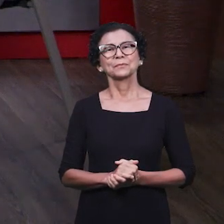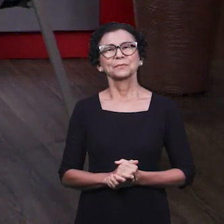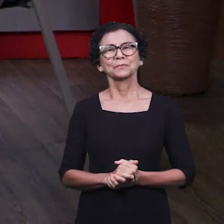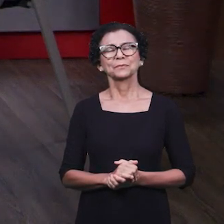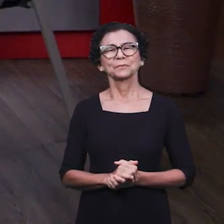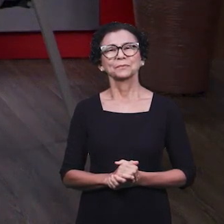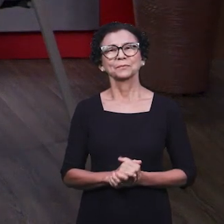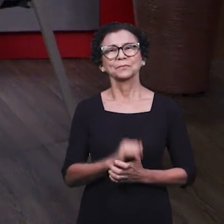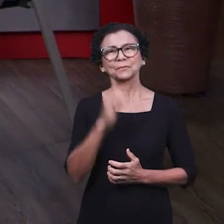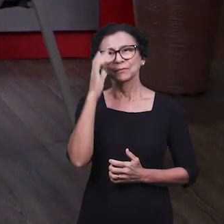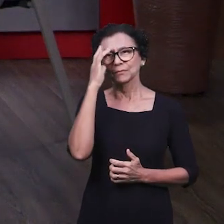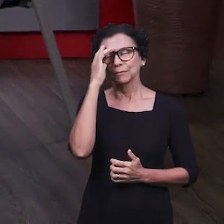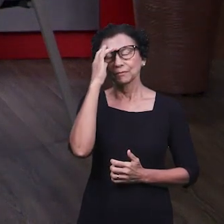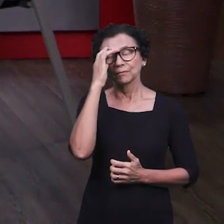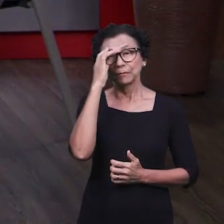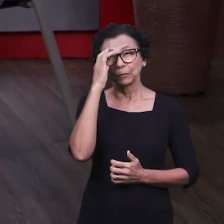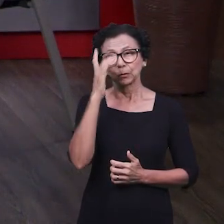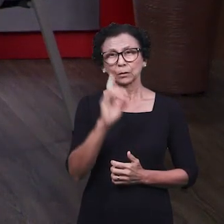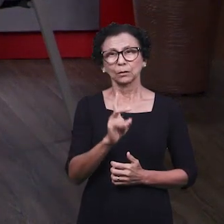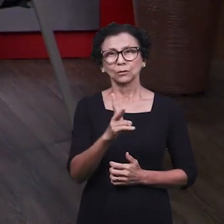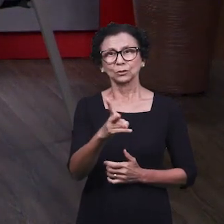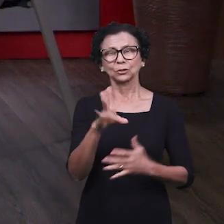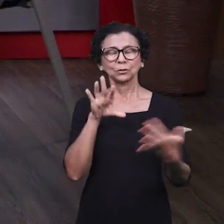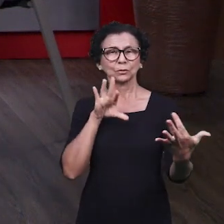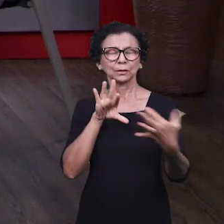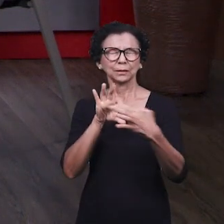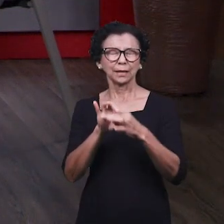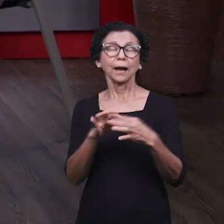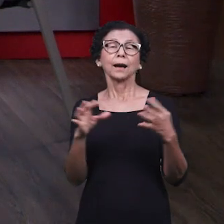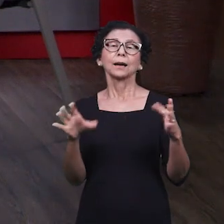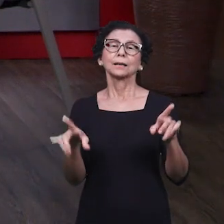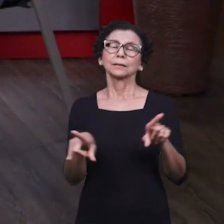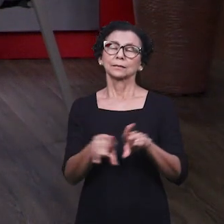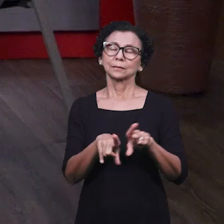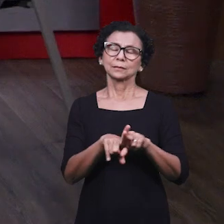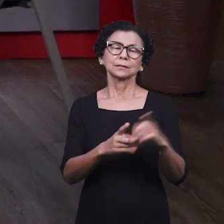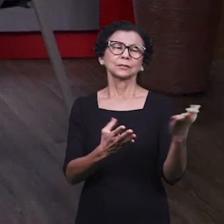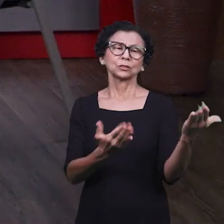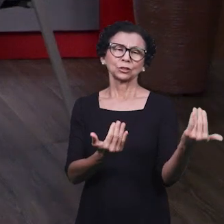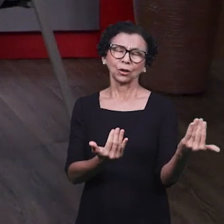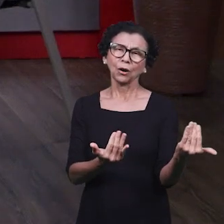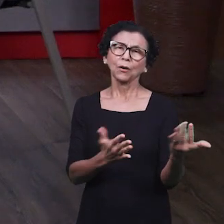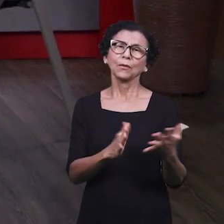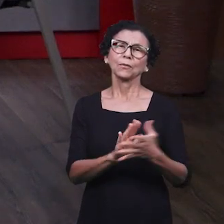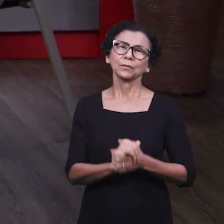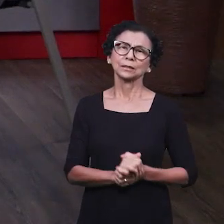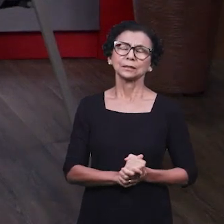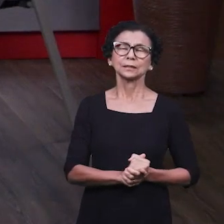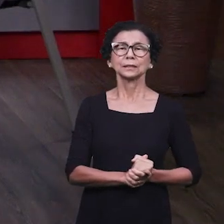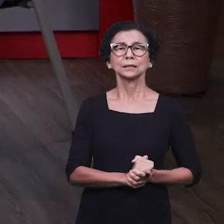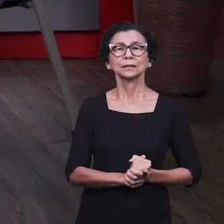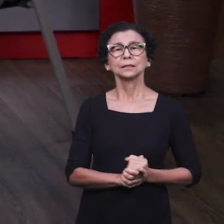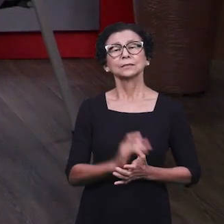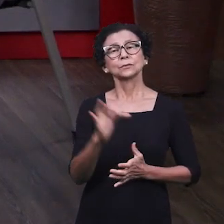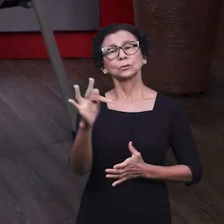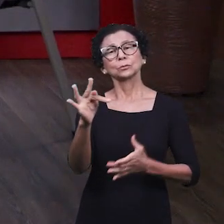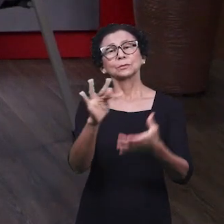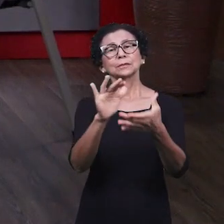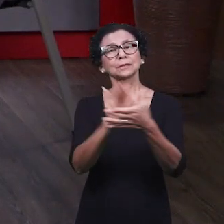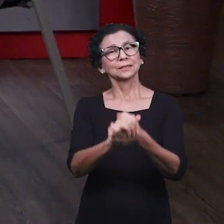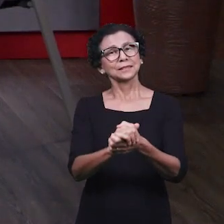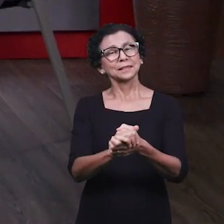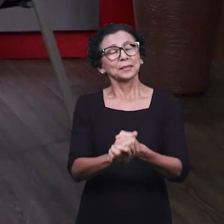programa de hoje. Fique conosco, todos que são pais, jovens também, aqueles que querem constituir um lar, um assunto